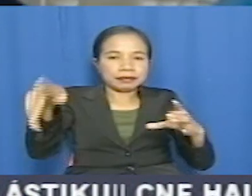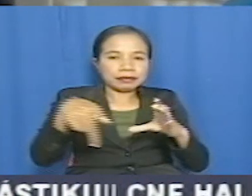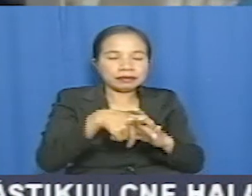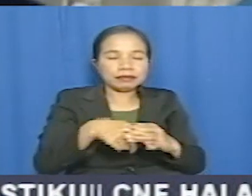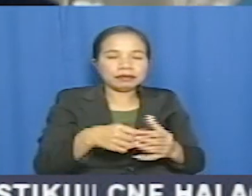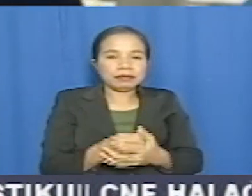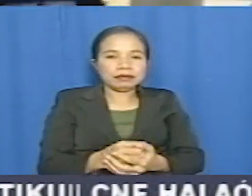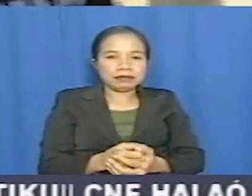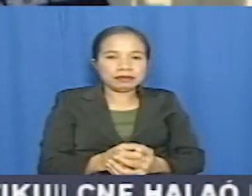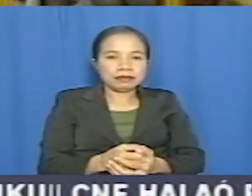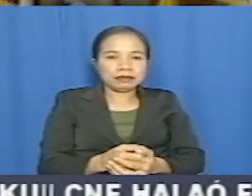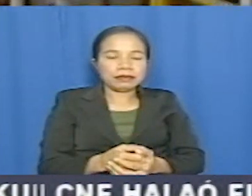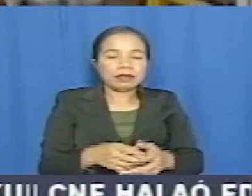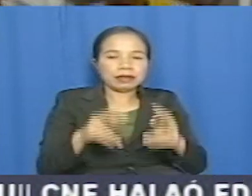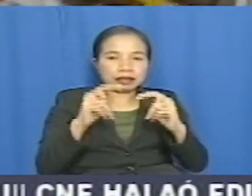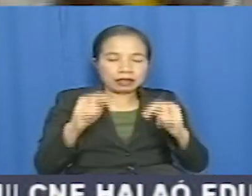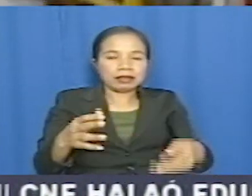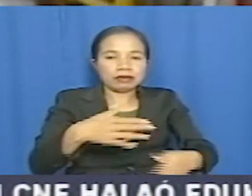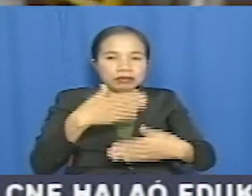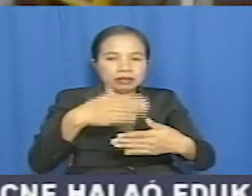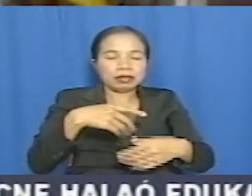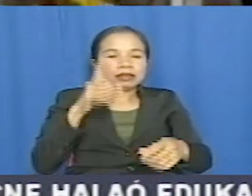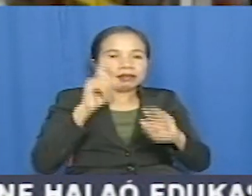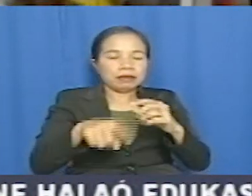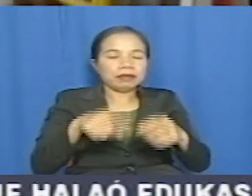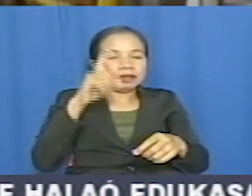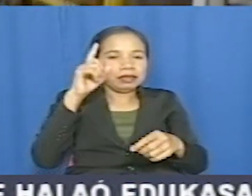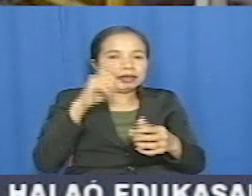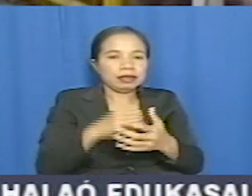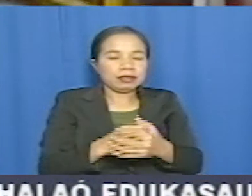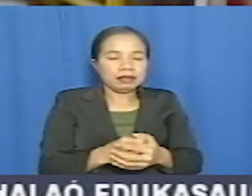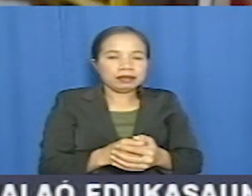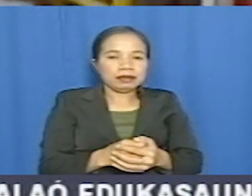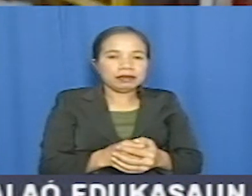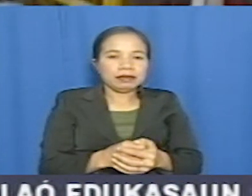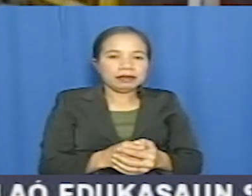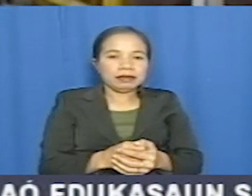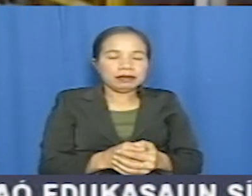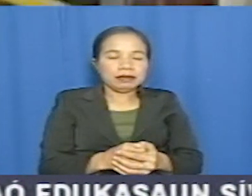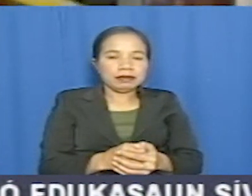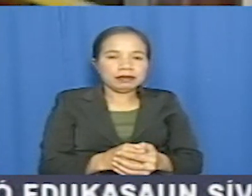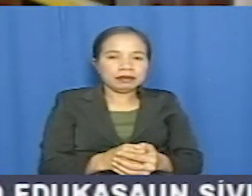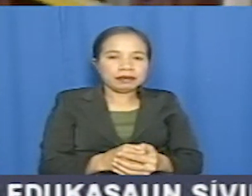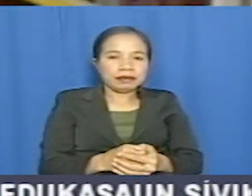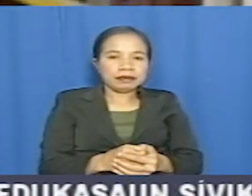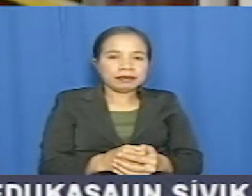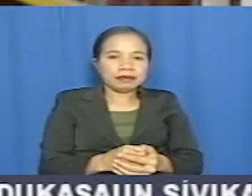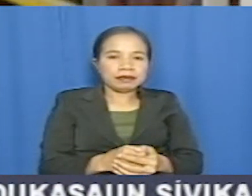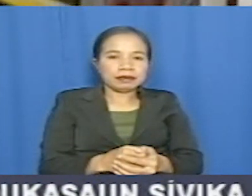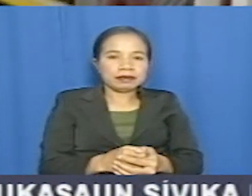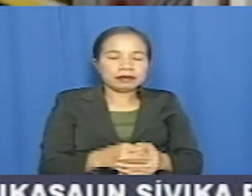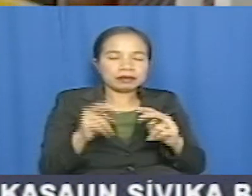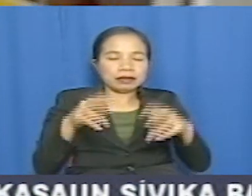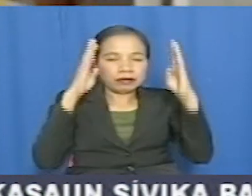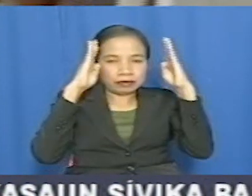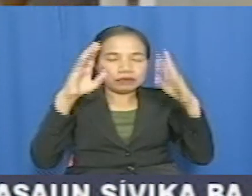dira ke ita tenki orgullo. Mai be ita labele ignora. Nomos la fo considerasaun mos ba ita nia kultura sira. Tamba ida ne